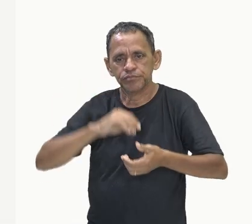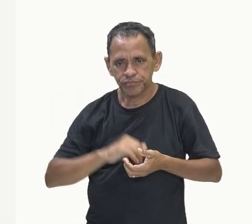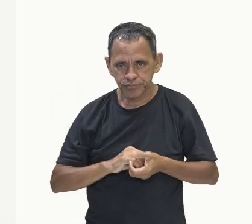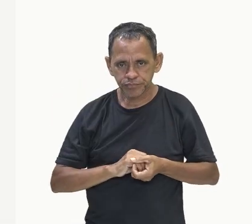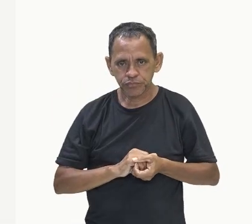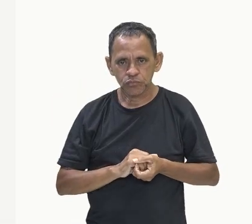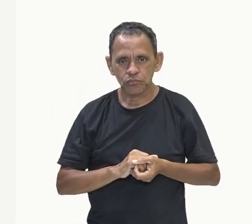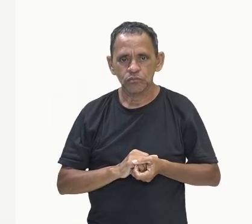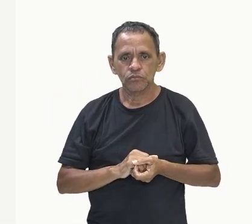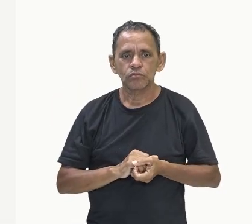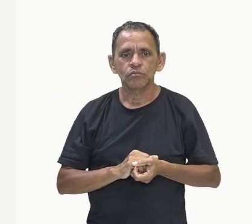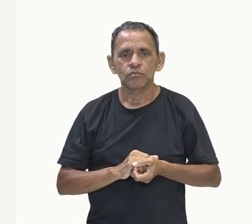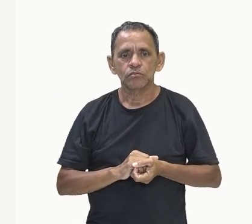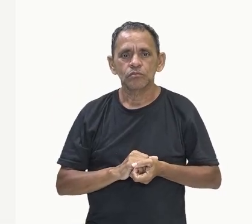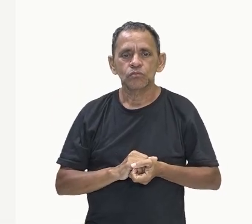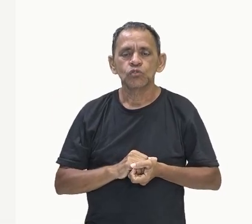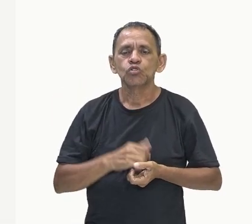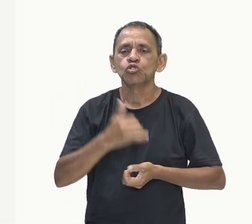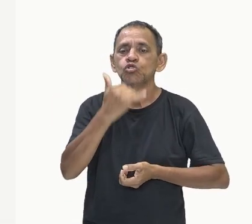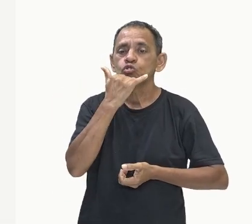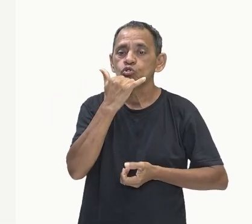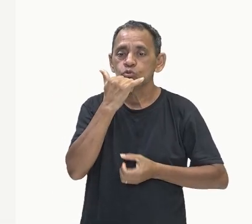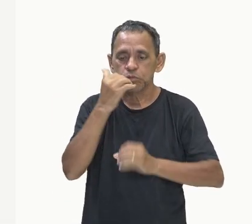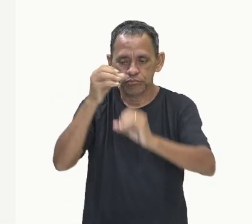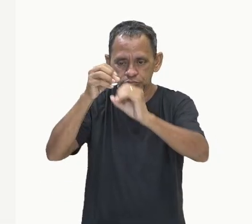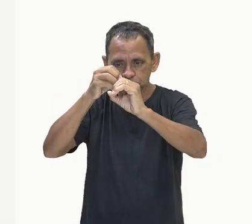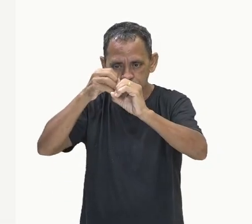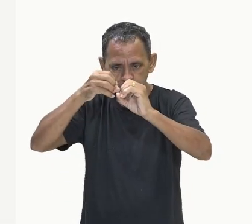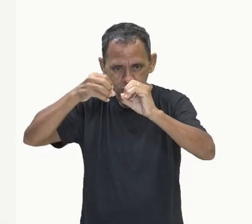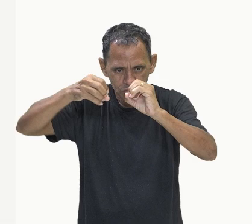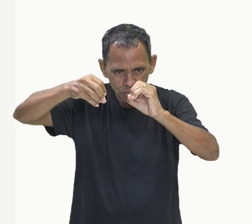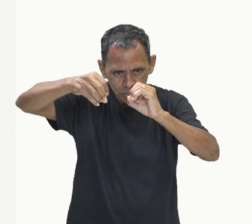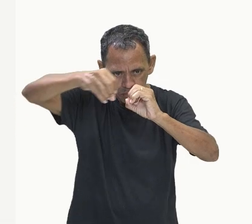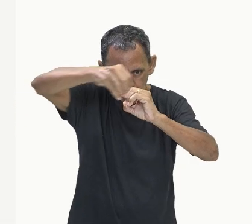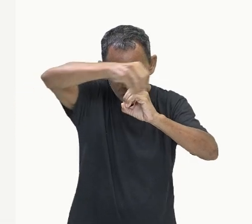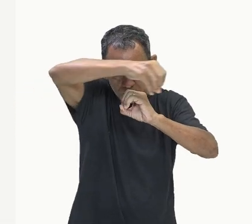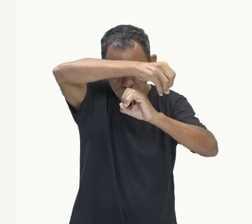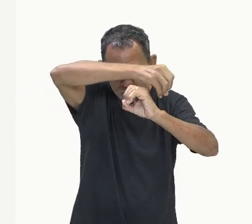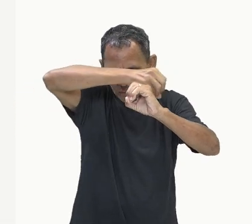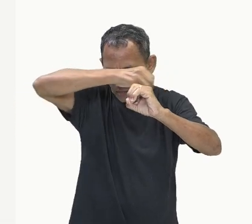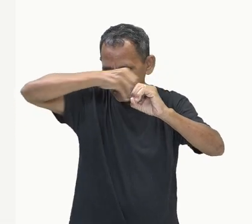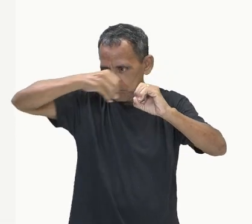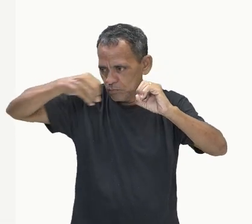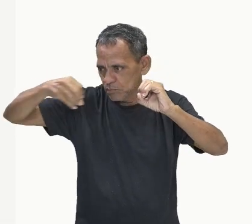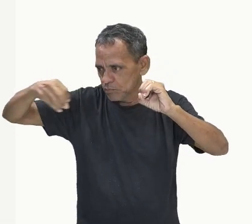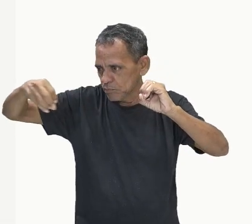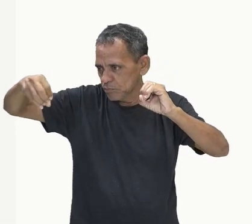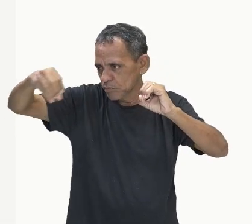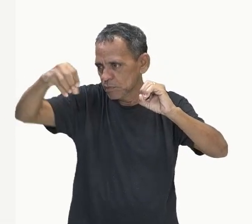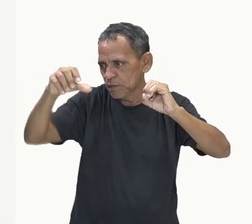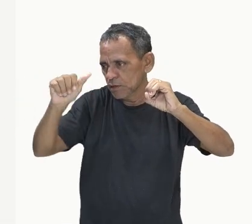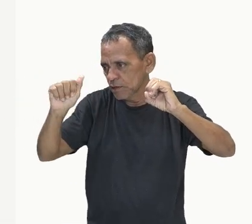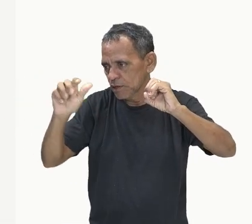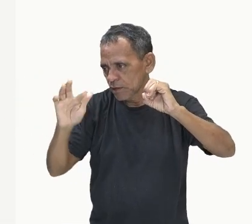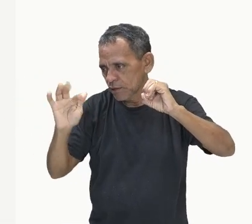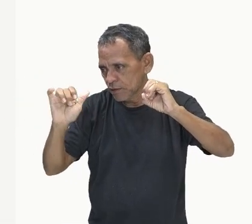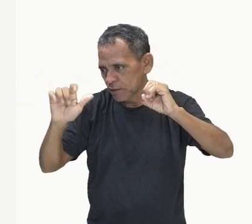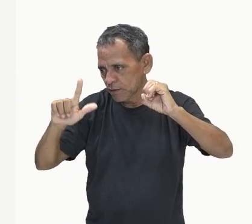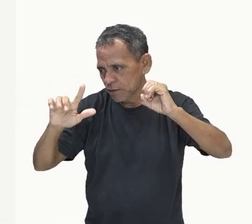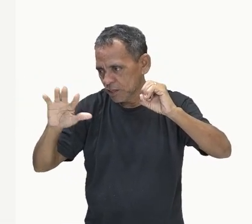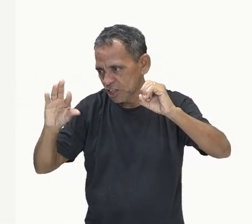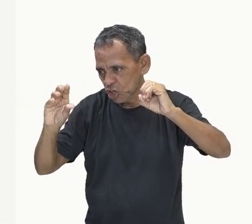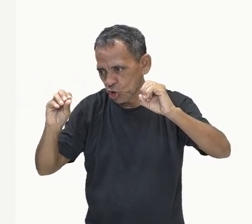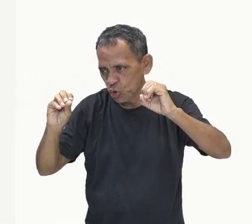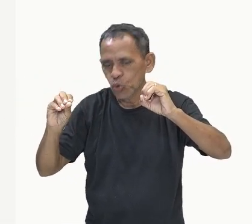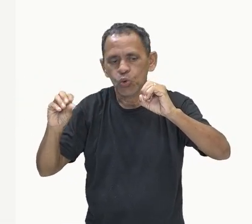da estrela, é o periélio, e o afélio, a posição mais distante. Quando o planeta está no periélio, a velocidade